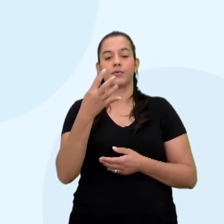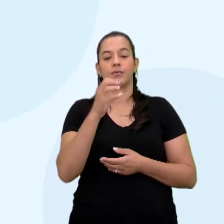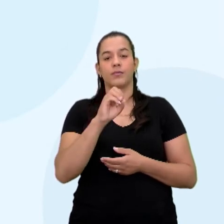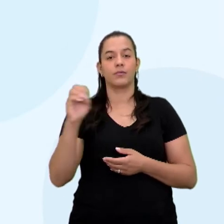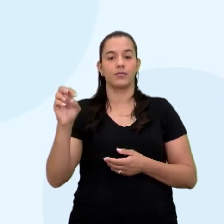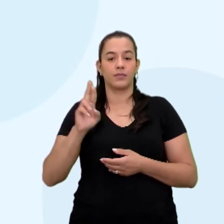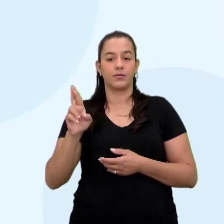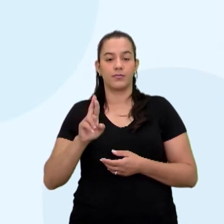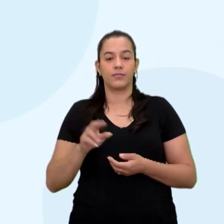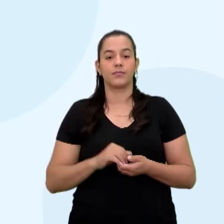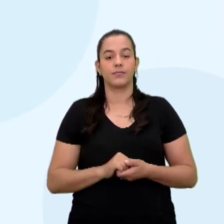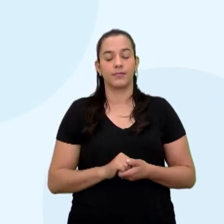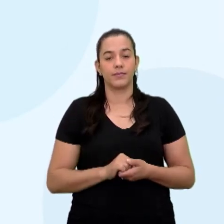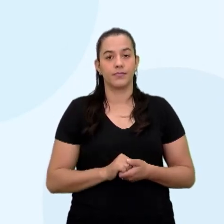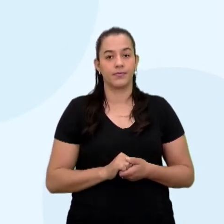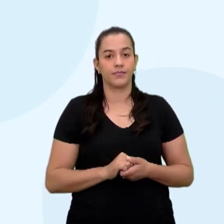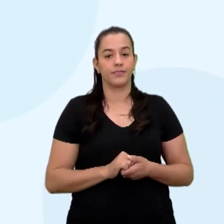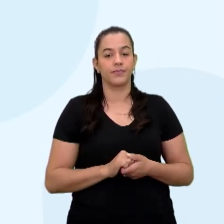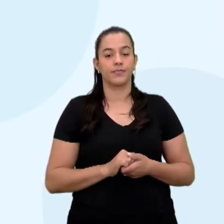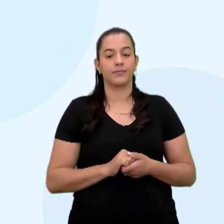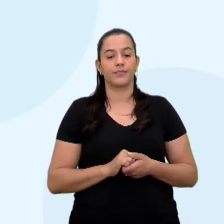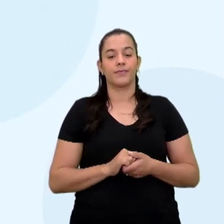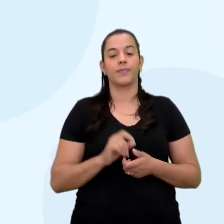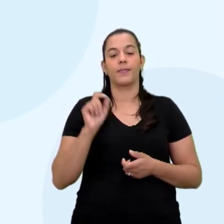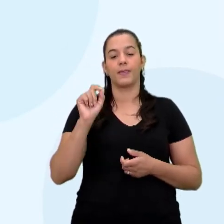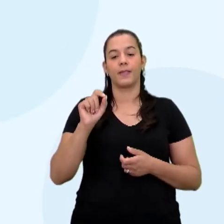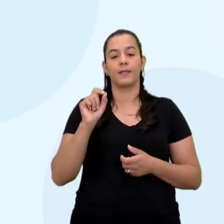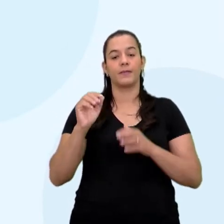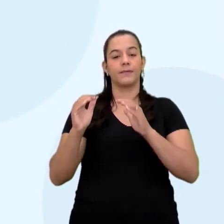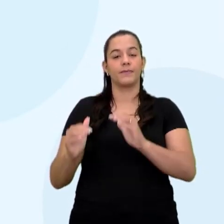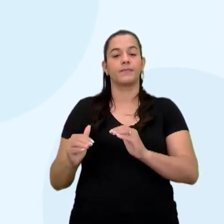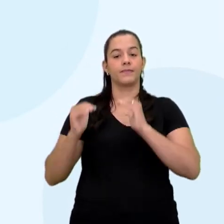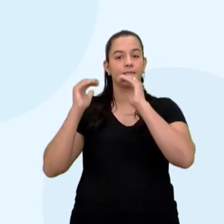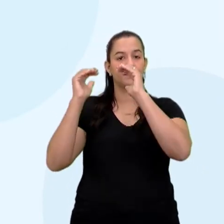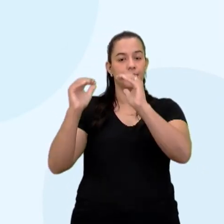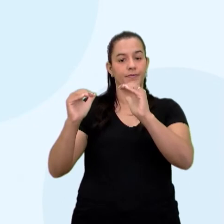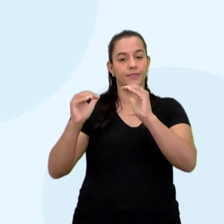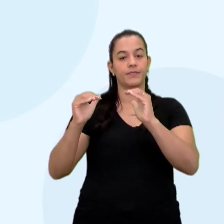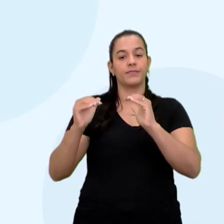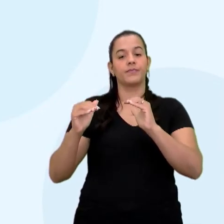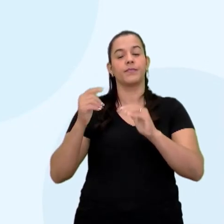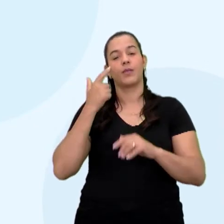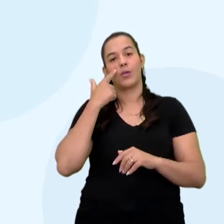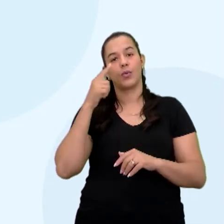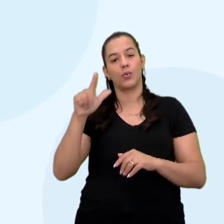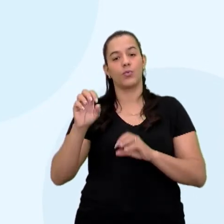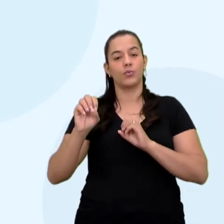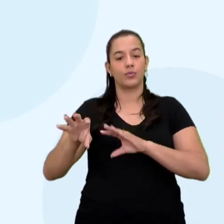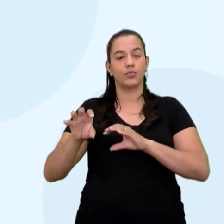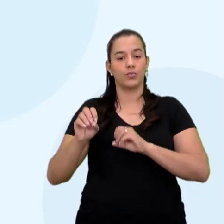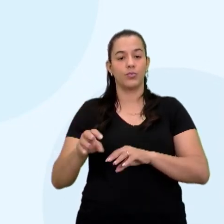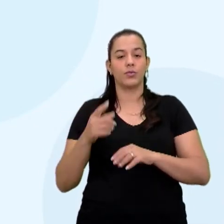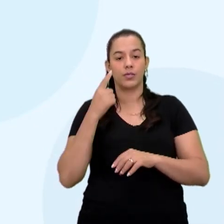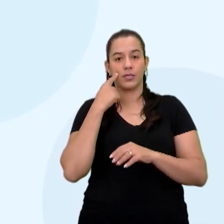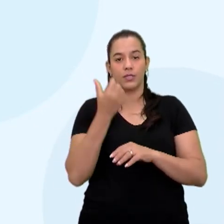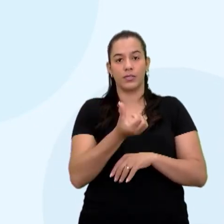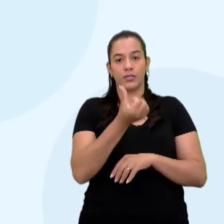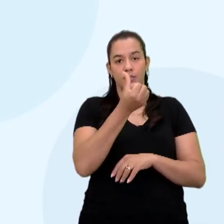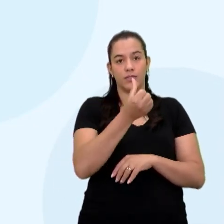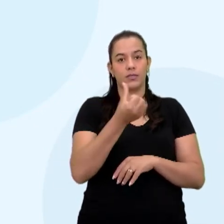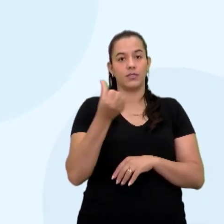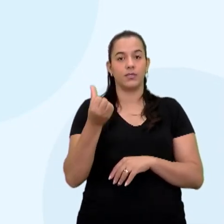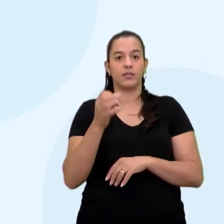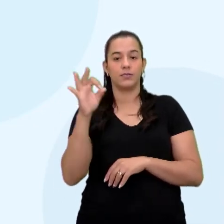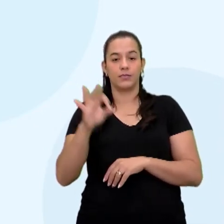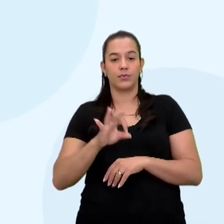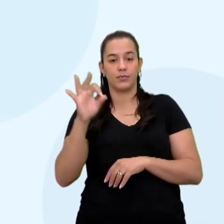R$5.400. Agora olha o detalhe, quem tem o ensino superior em relação a sem instrução ganha 600% a mais. Quem tem